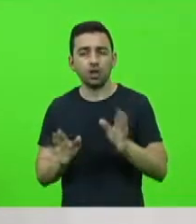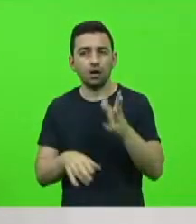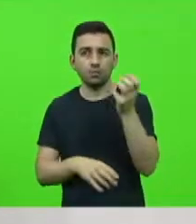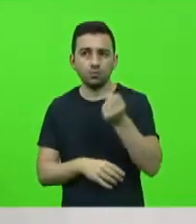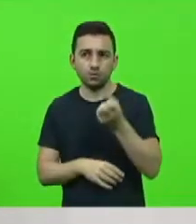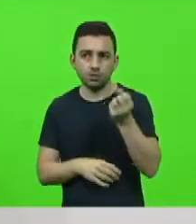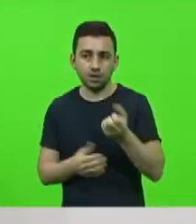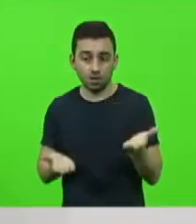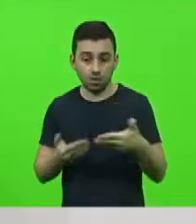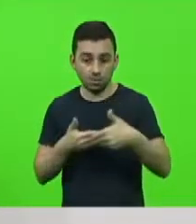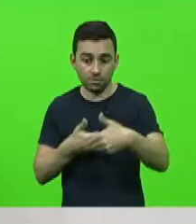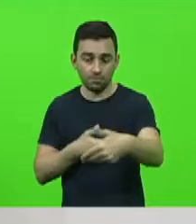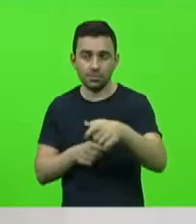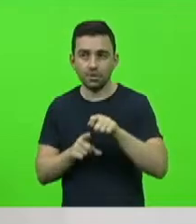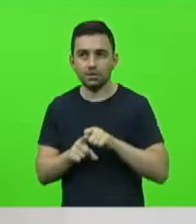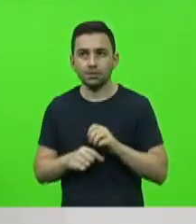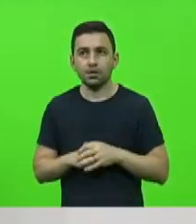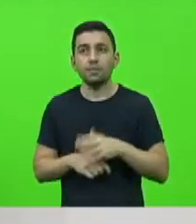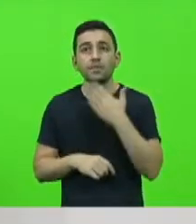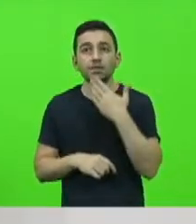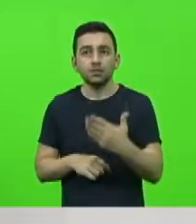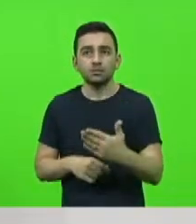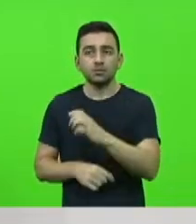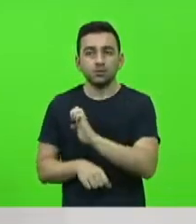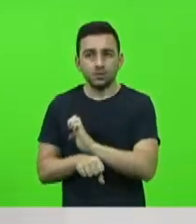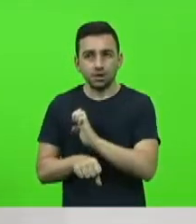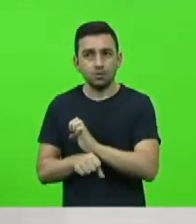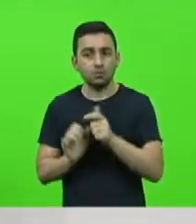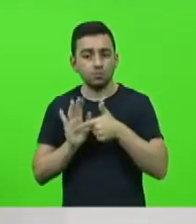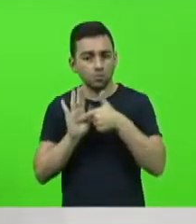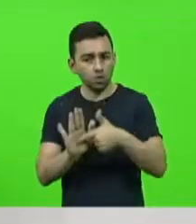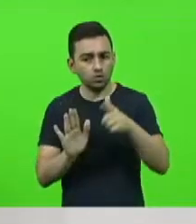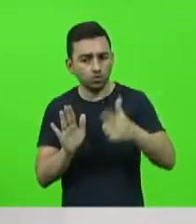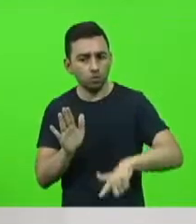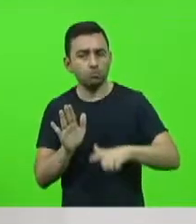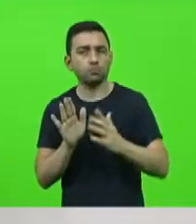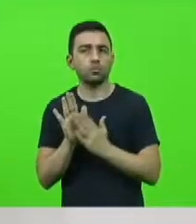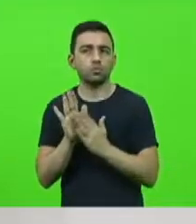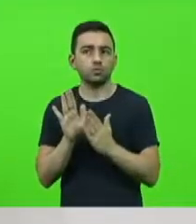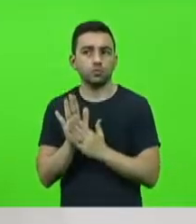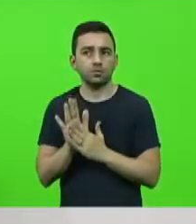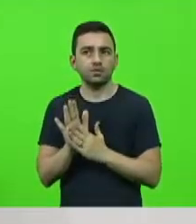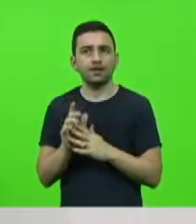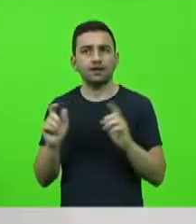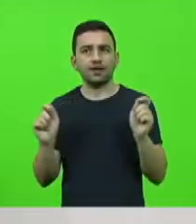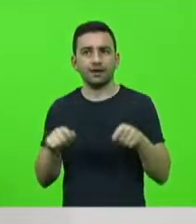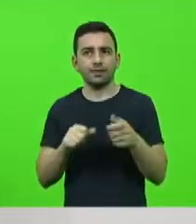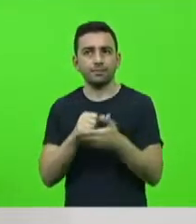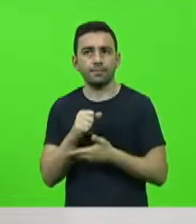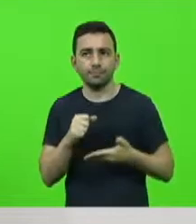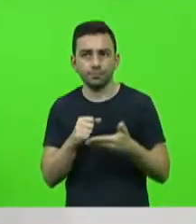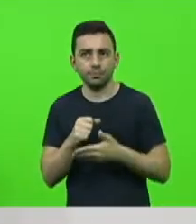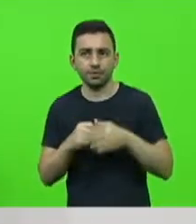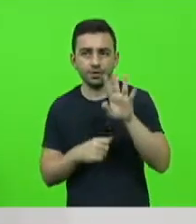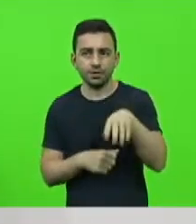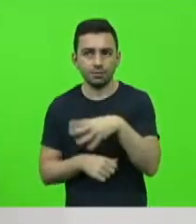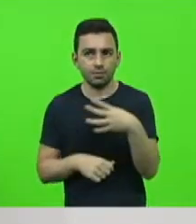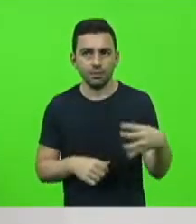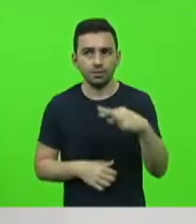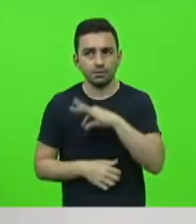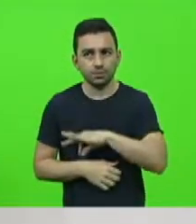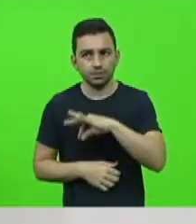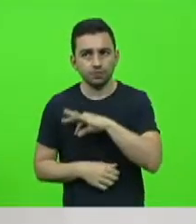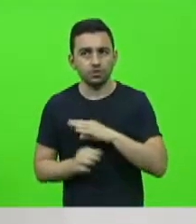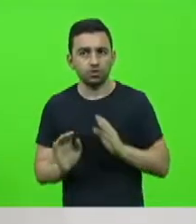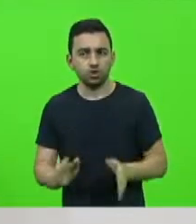mês, apelando para que o Estado reapresente uma nova proposta que tome como base a tabela salarial discutida e aprovada